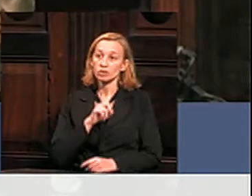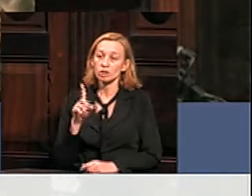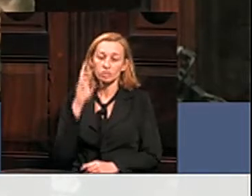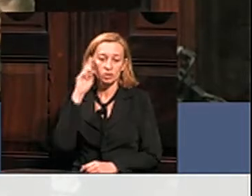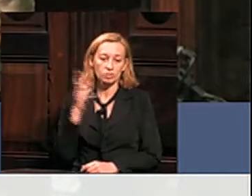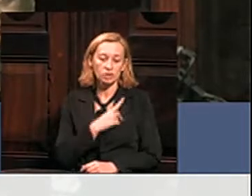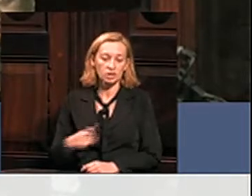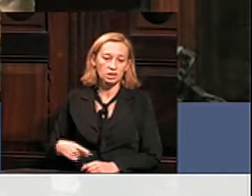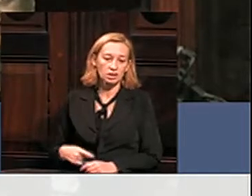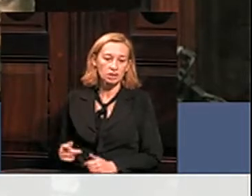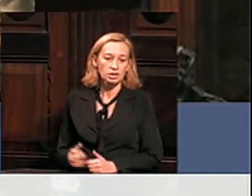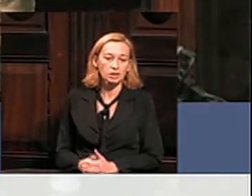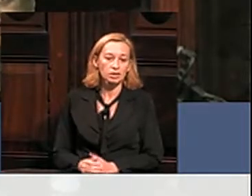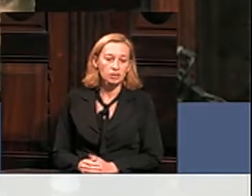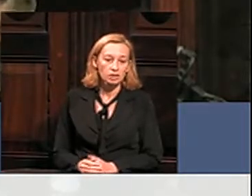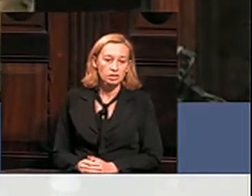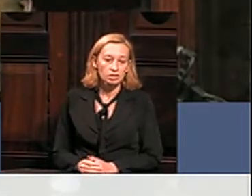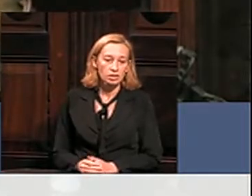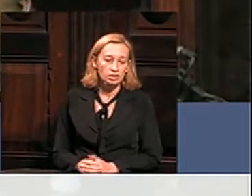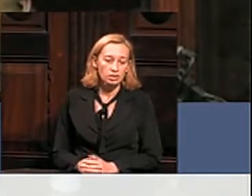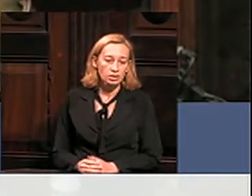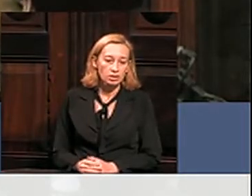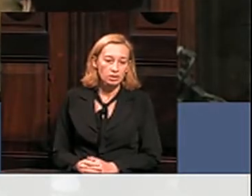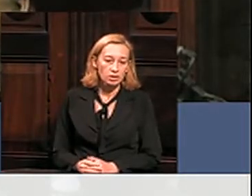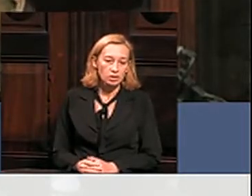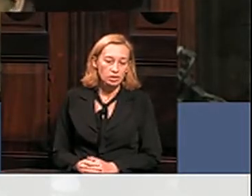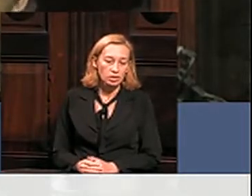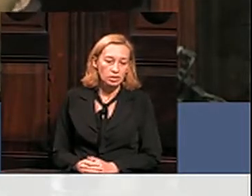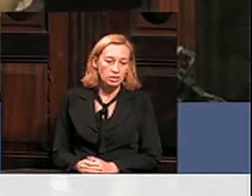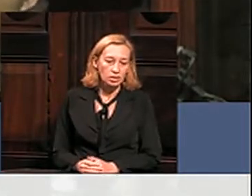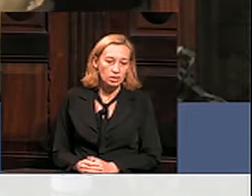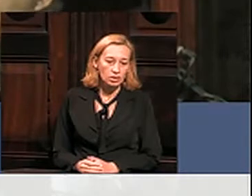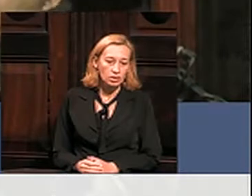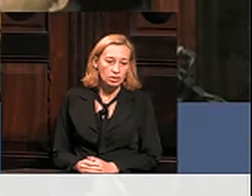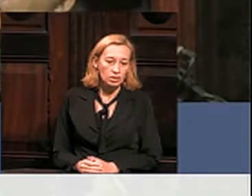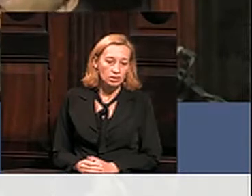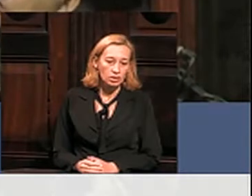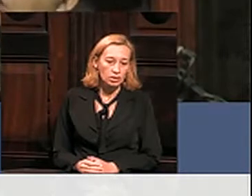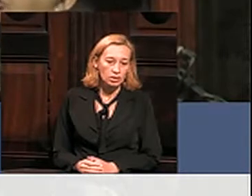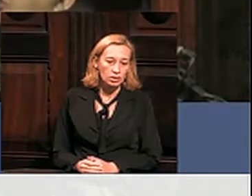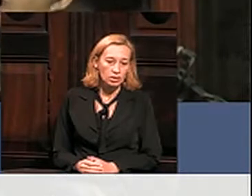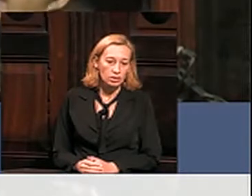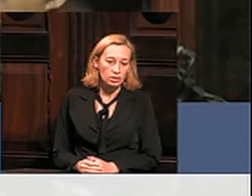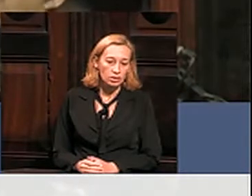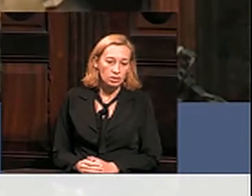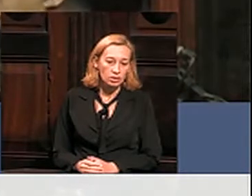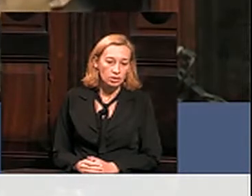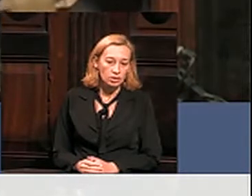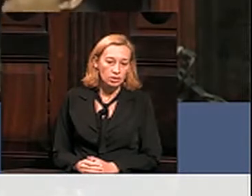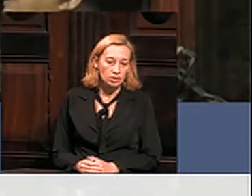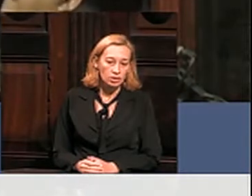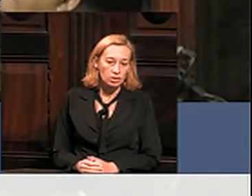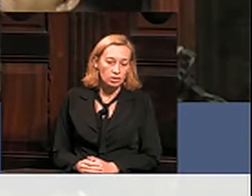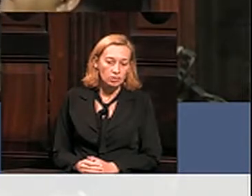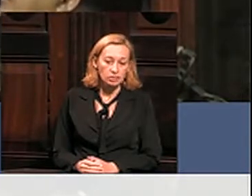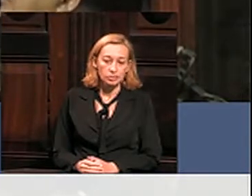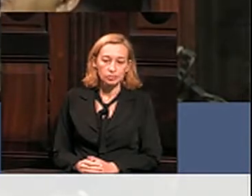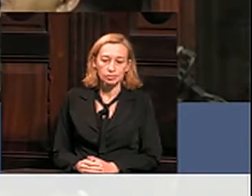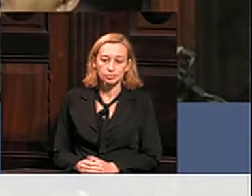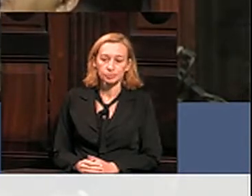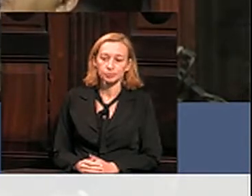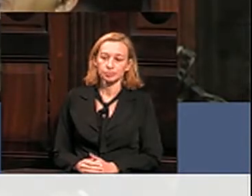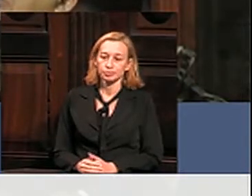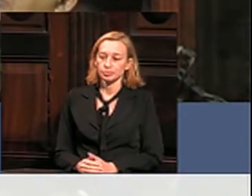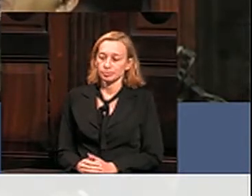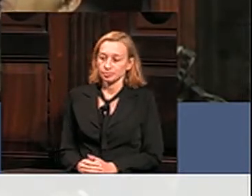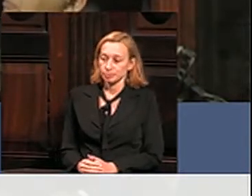Vota na bancada, querido. Estou conseguindo. Vota não. Presidente, pede conseguir voto não, deputado Rosenberg